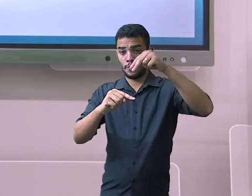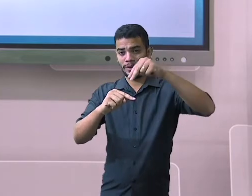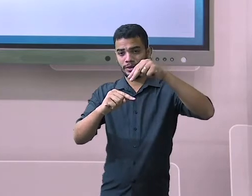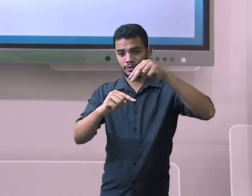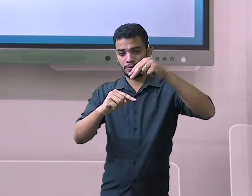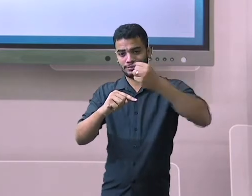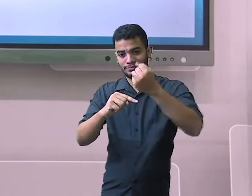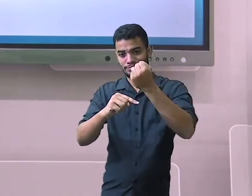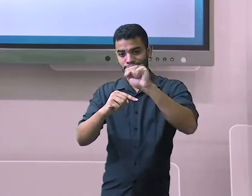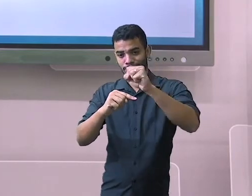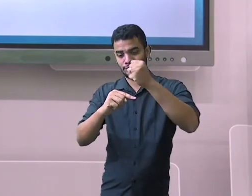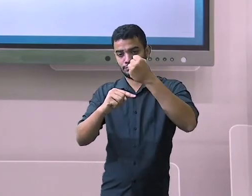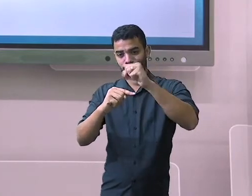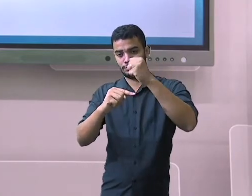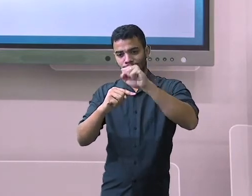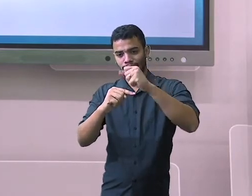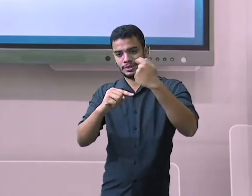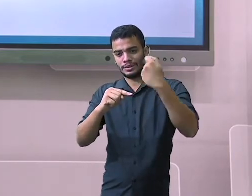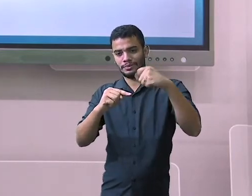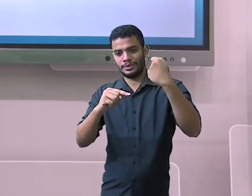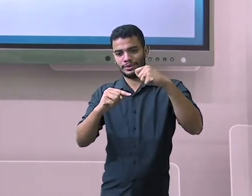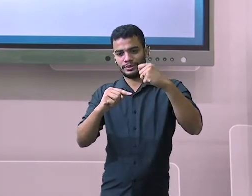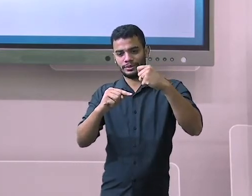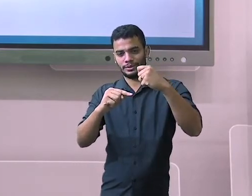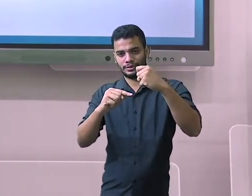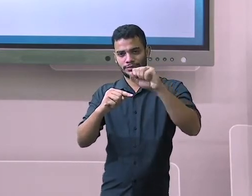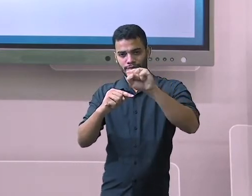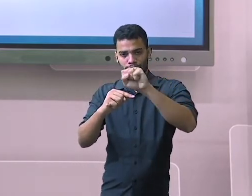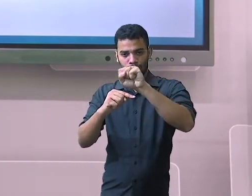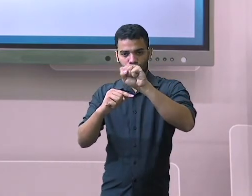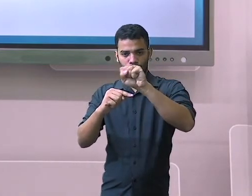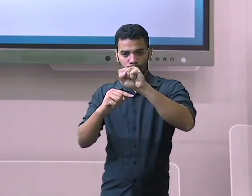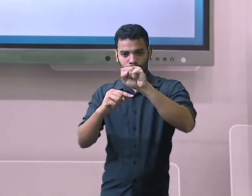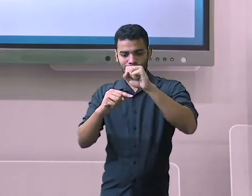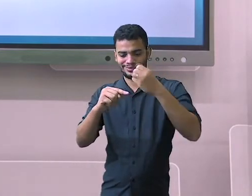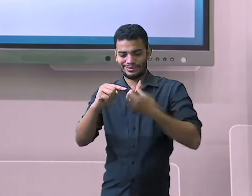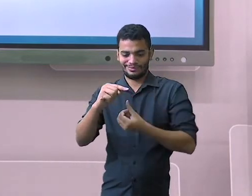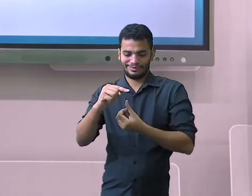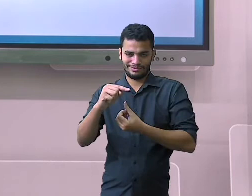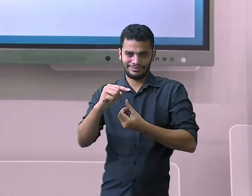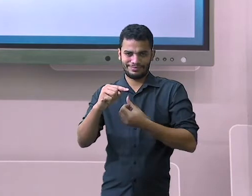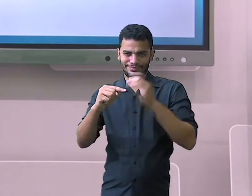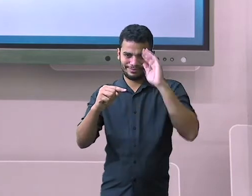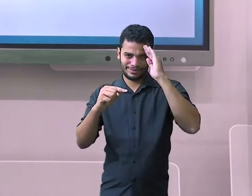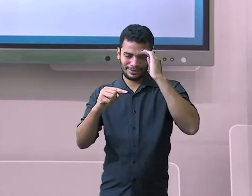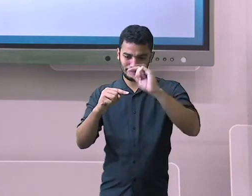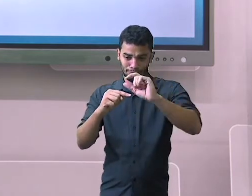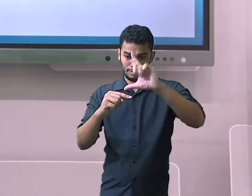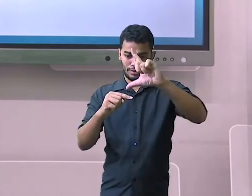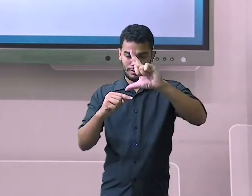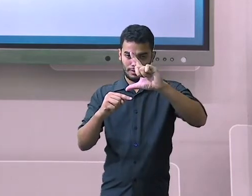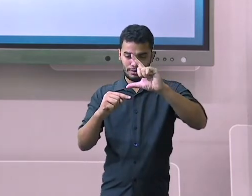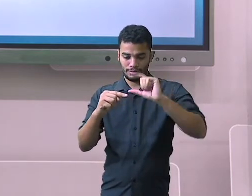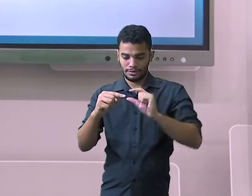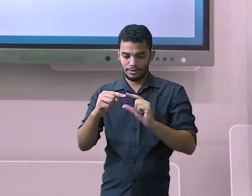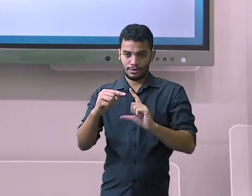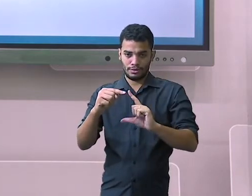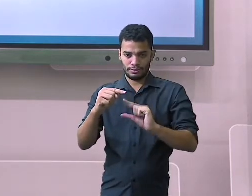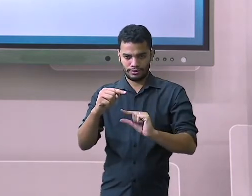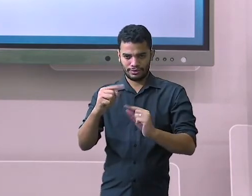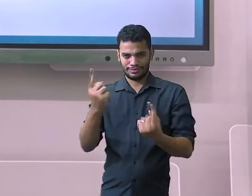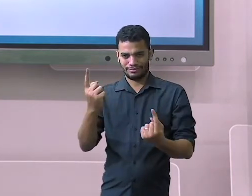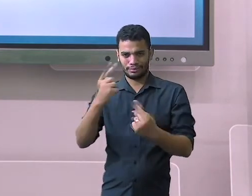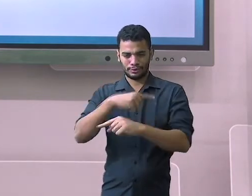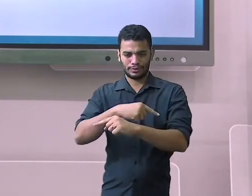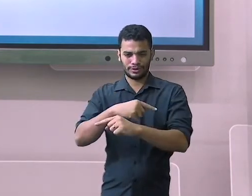8. Pede para que eu utilize 8, certo? Então, uma figura só não daria para fazer isso. Ah, professora, mas por que você não